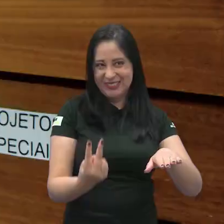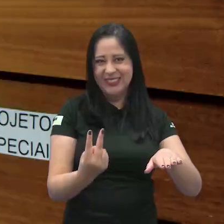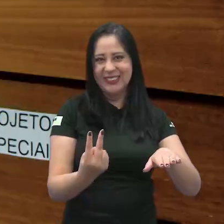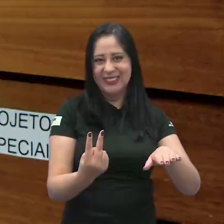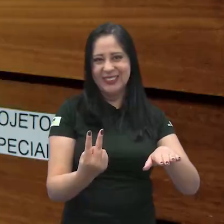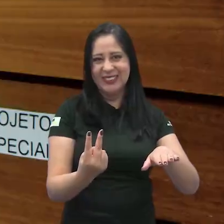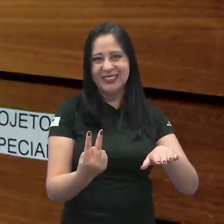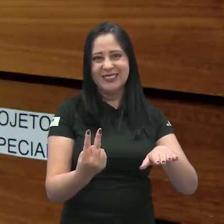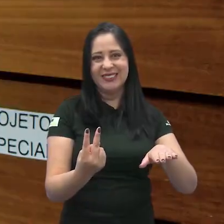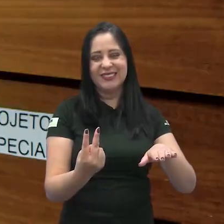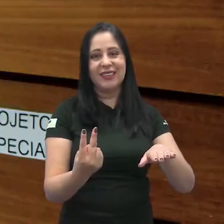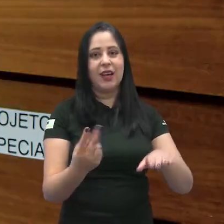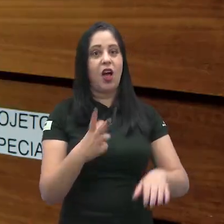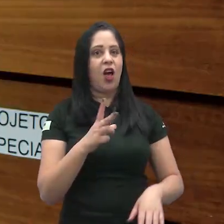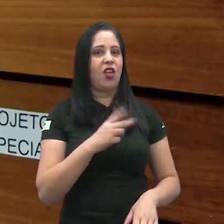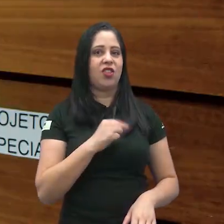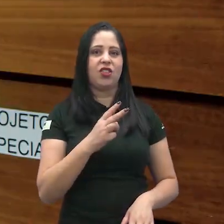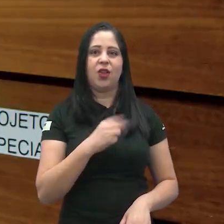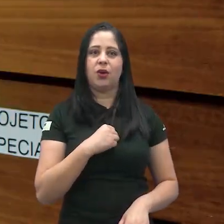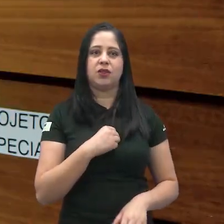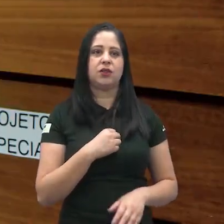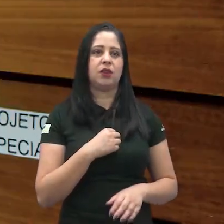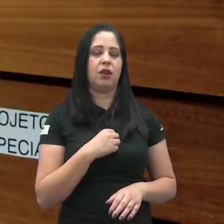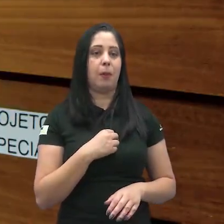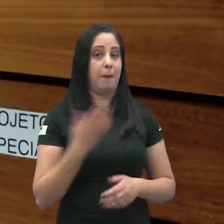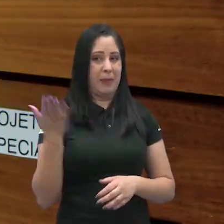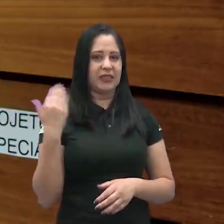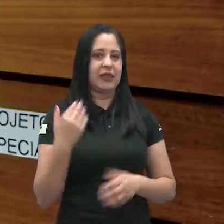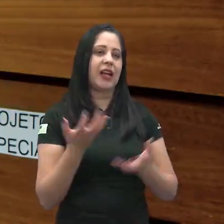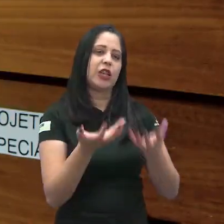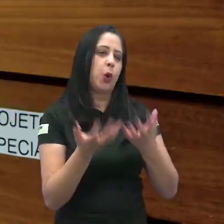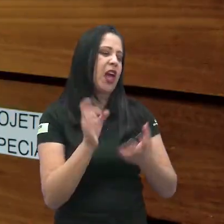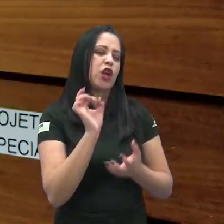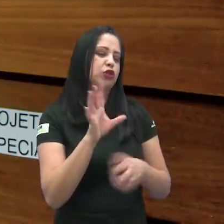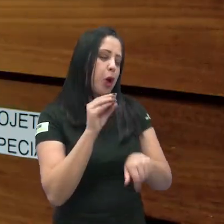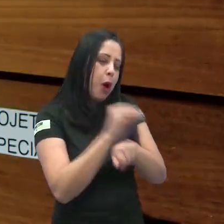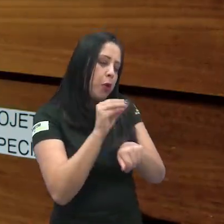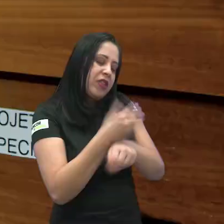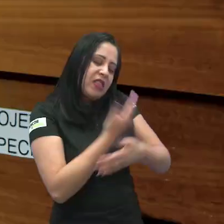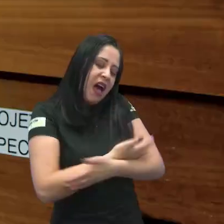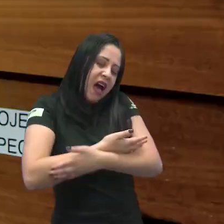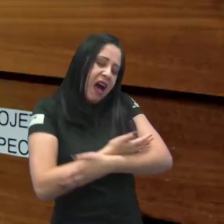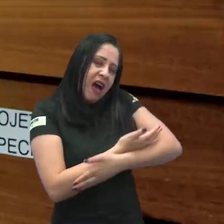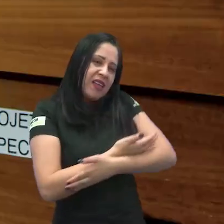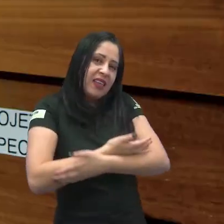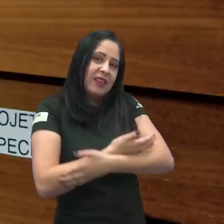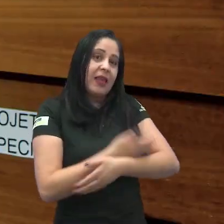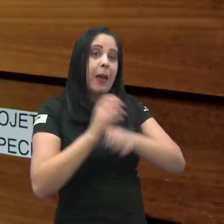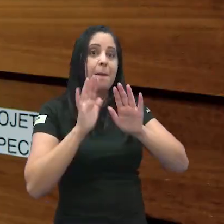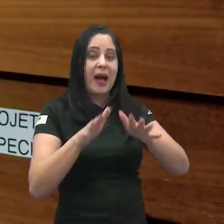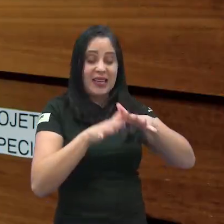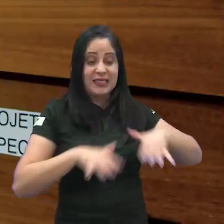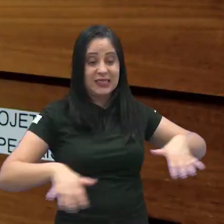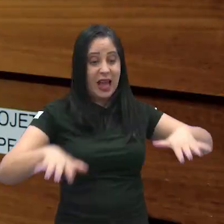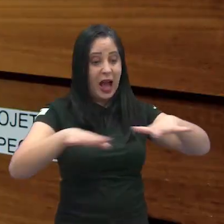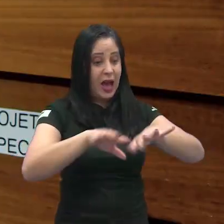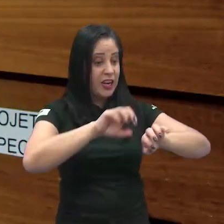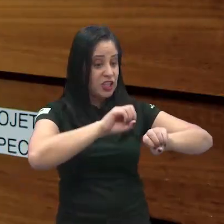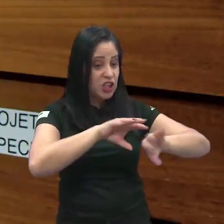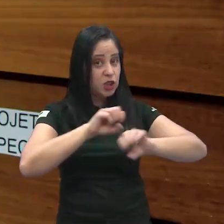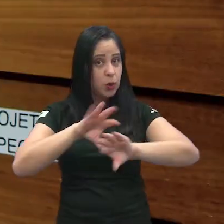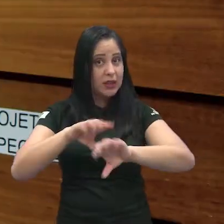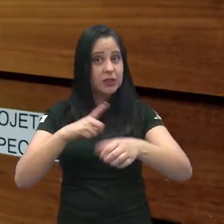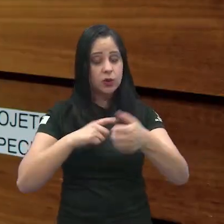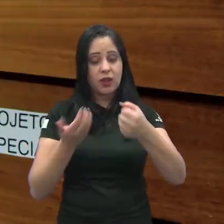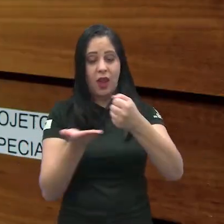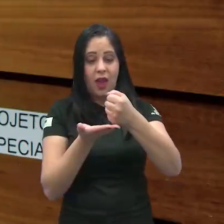cabeça. Porque quando eu vim para cá eu queria o berçário. Aí eles me mostraram que dentro da educação tem diversos níveis que você